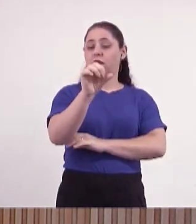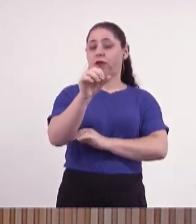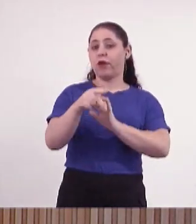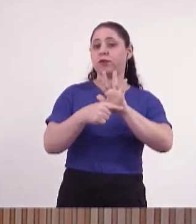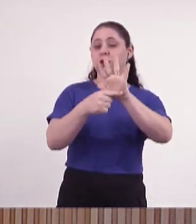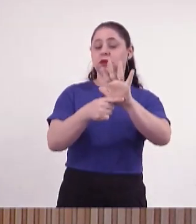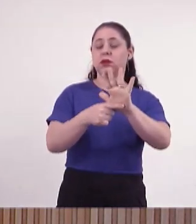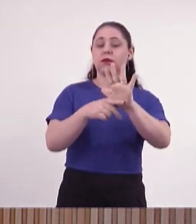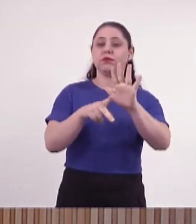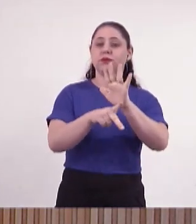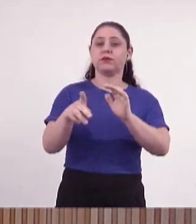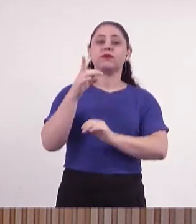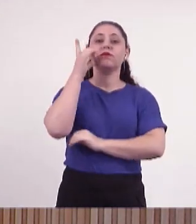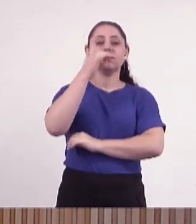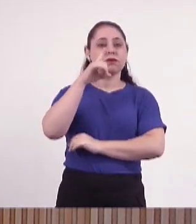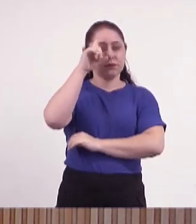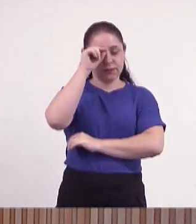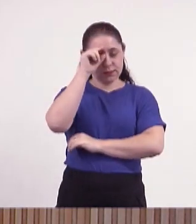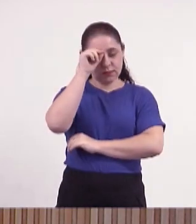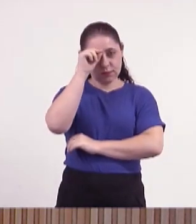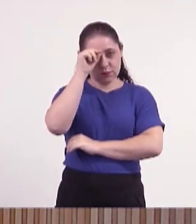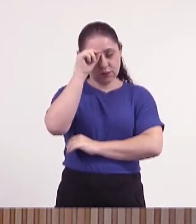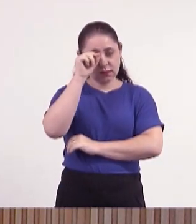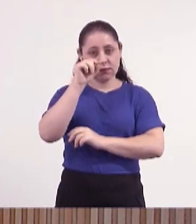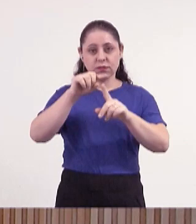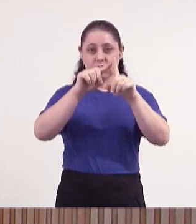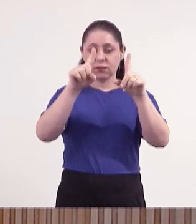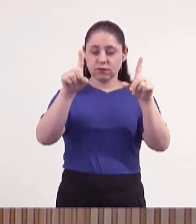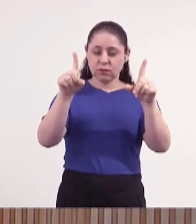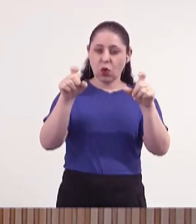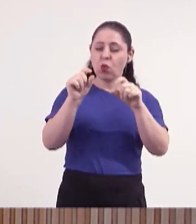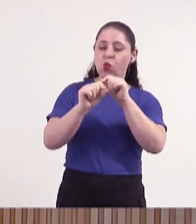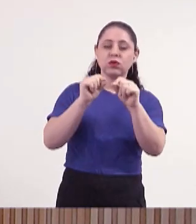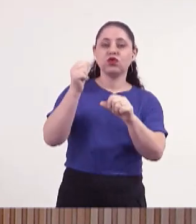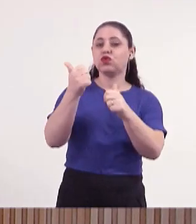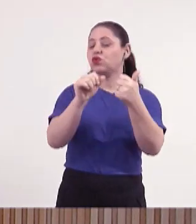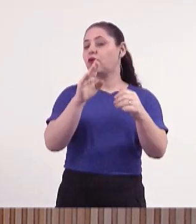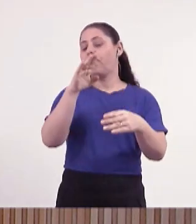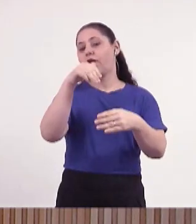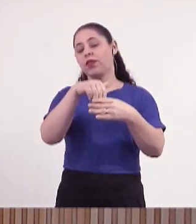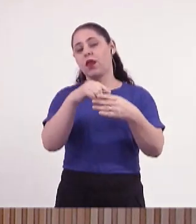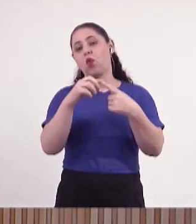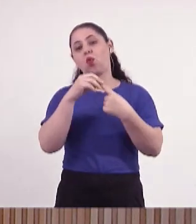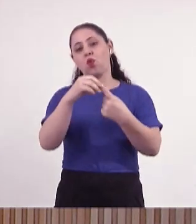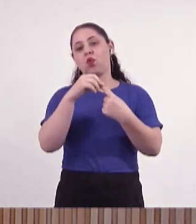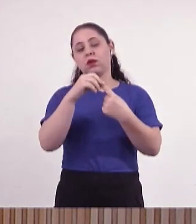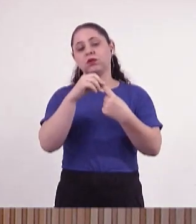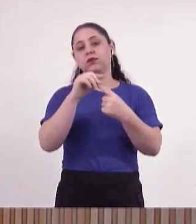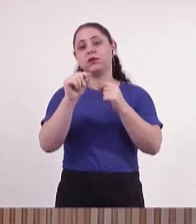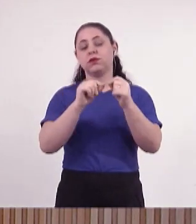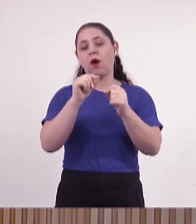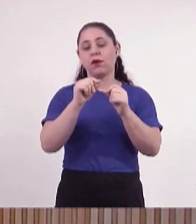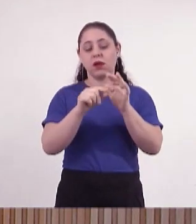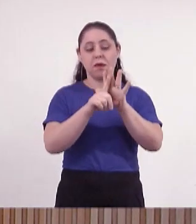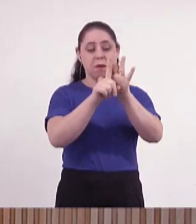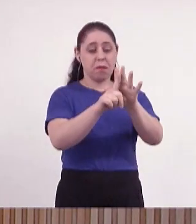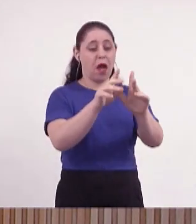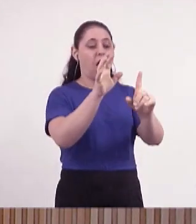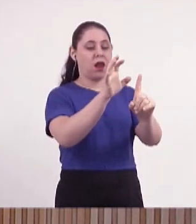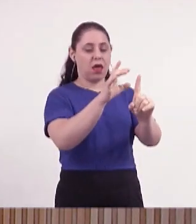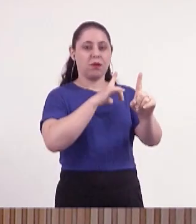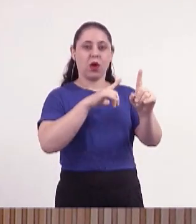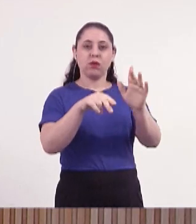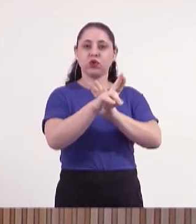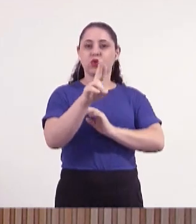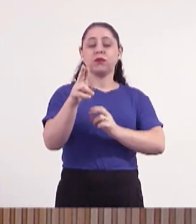pelo presidente da Casa de Leis, deputado Gerson Claro, matéria discutida, votada e aprovada em discussão única, que concede comenda de mérito legislativo.